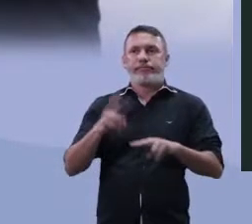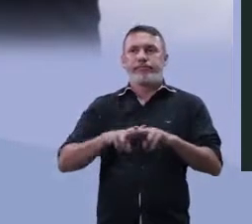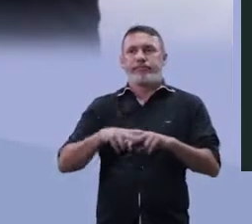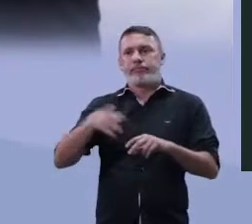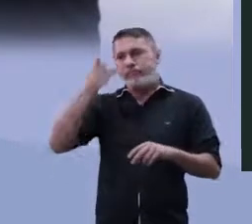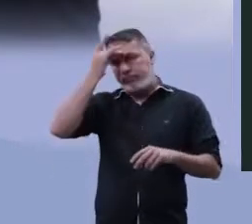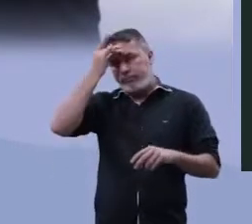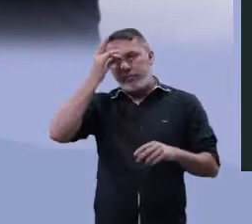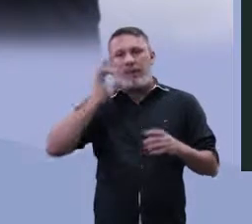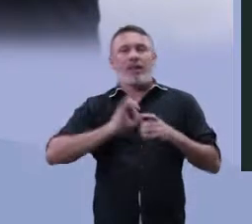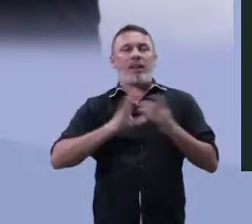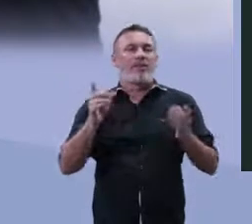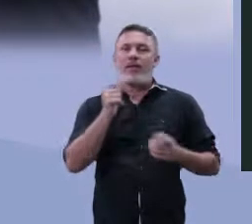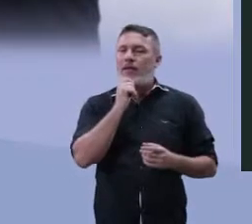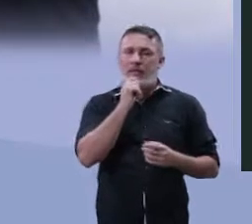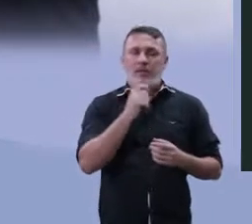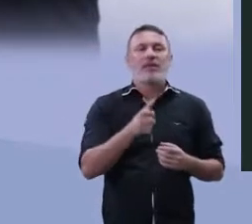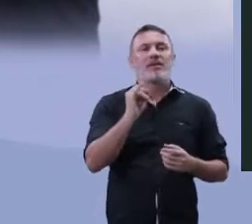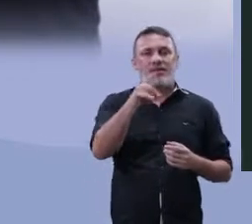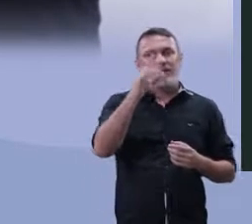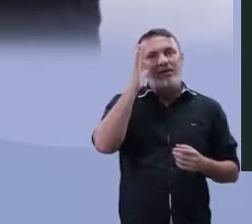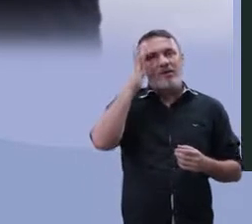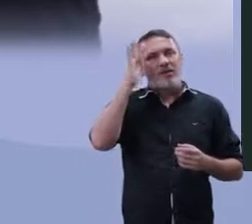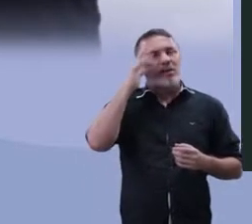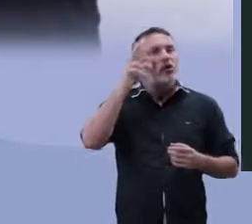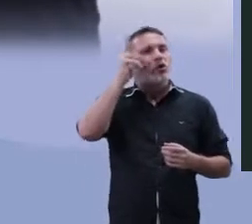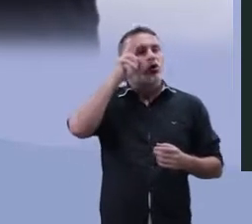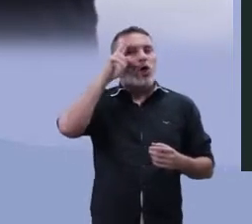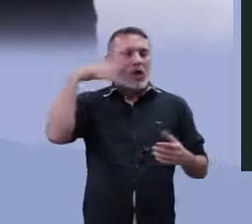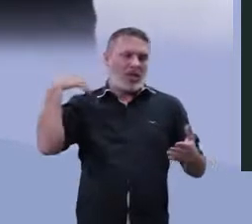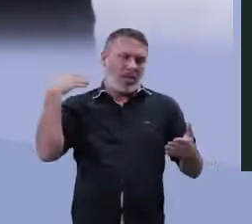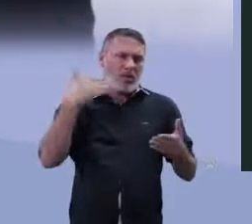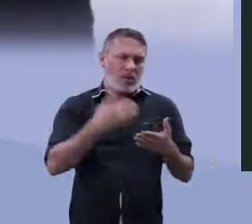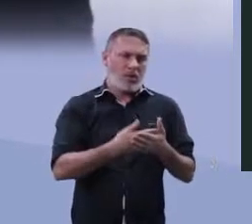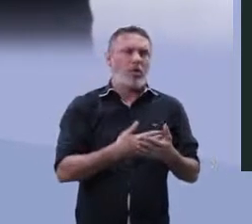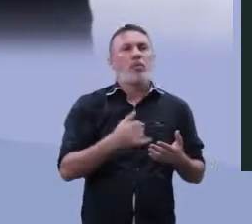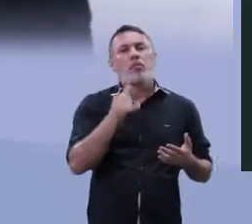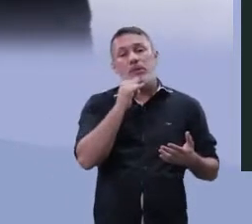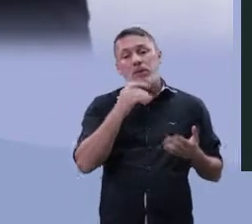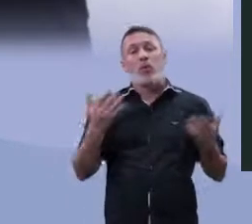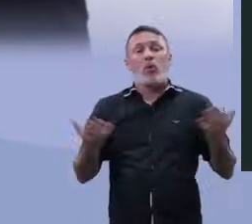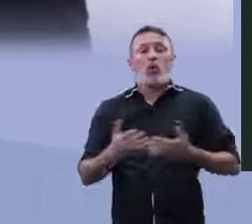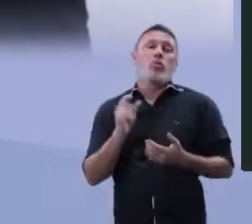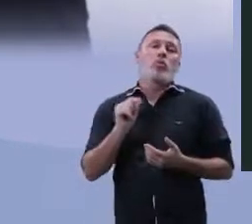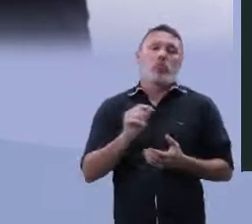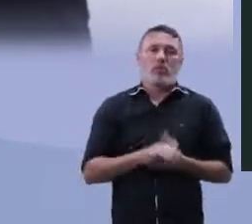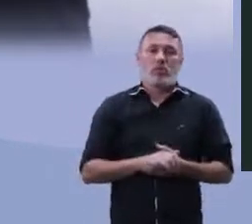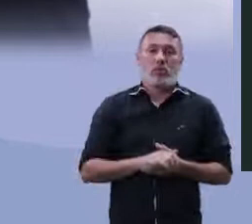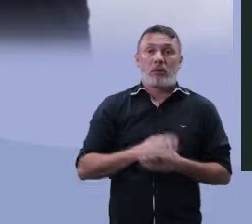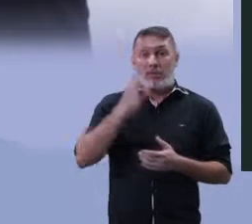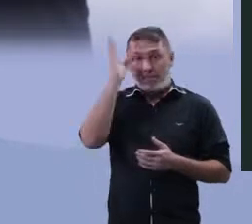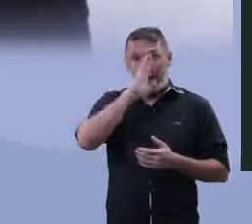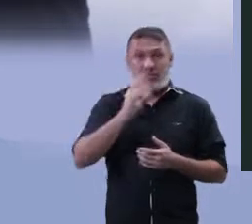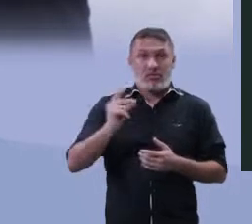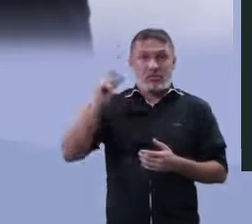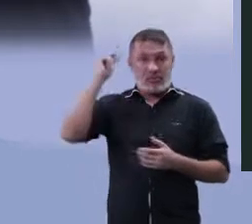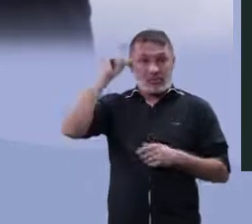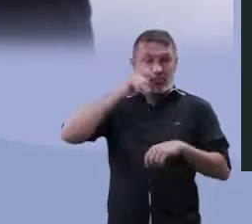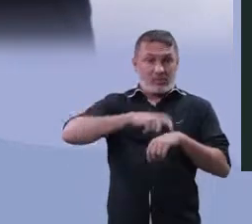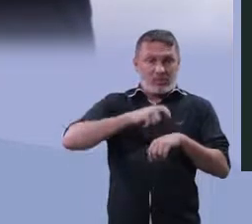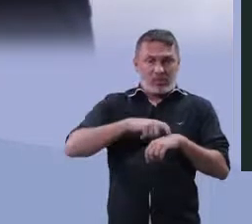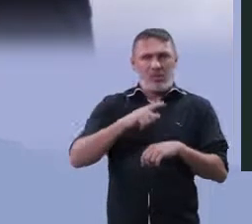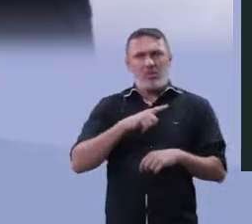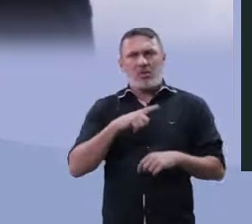rural. E é uma sociedade que está em transformação. Se a gente pegar historicamente isso, né, o que a gente observa? Que o